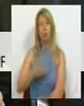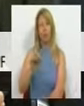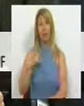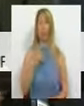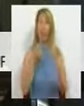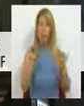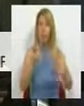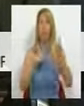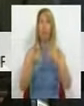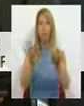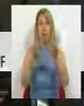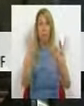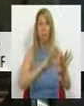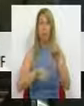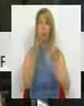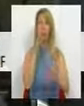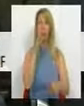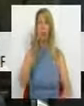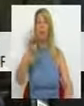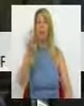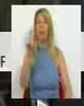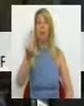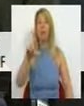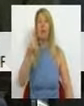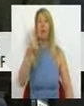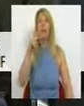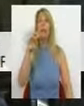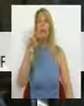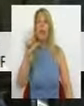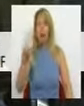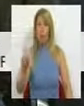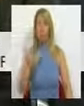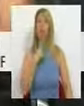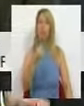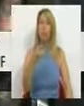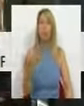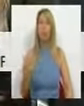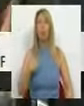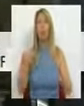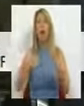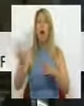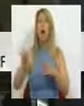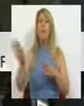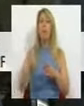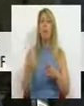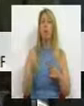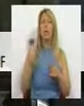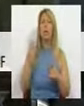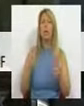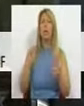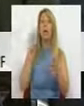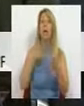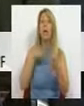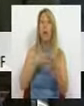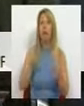Miguel Tiago falou, nomeadamente é verdade que tem aqui uma amostra de 36 clientes, que é seletiva, que é uma auditoria forense, não